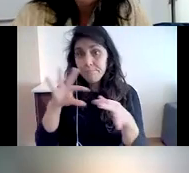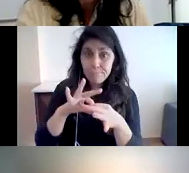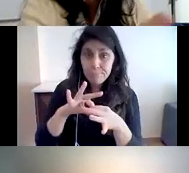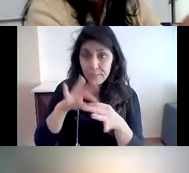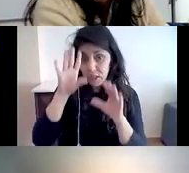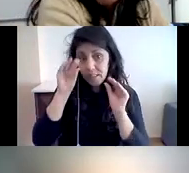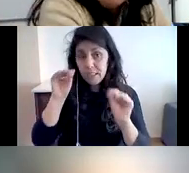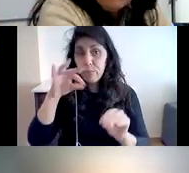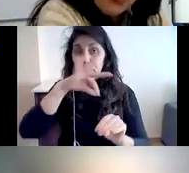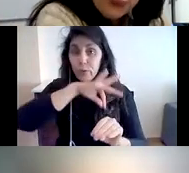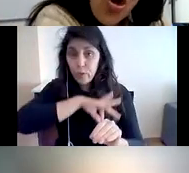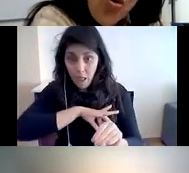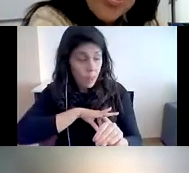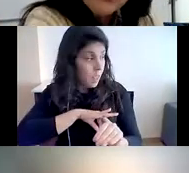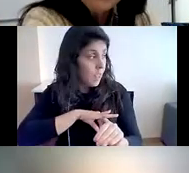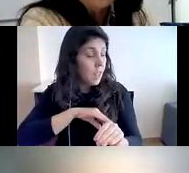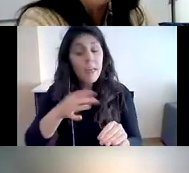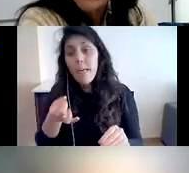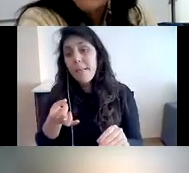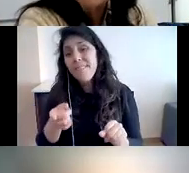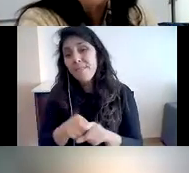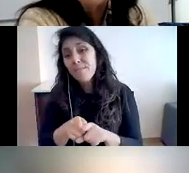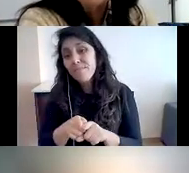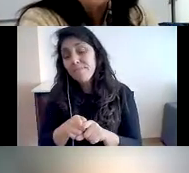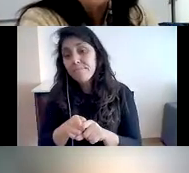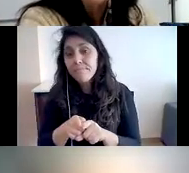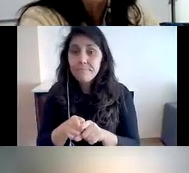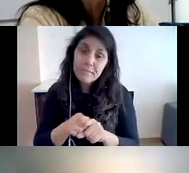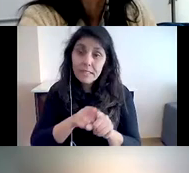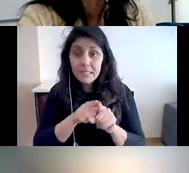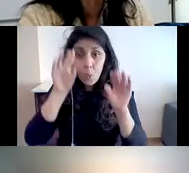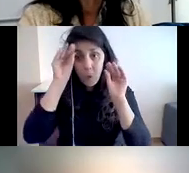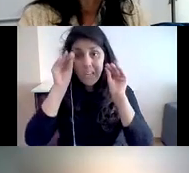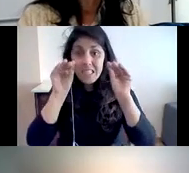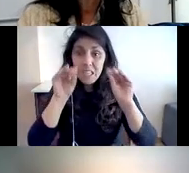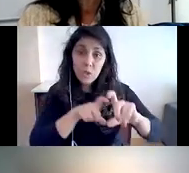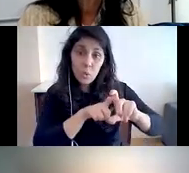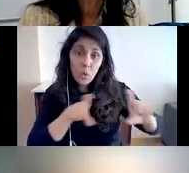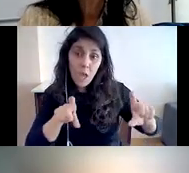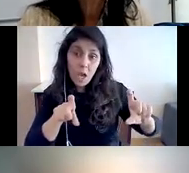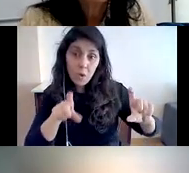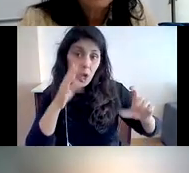profissional e deixou o ensino secundário, digamos,